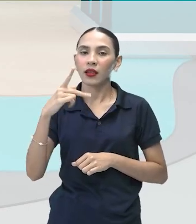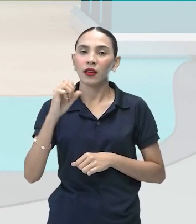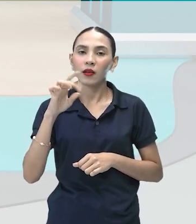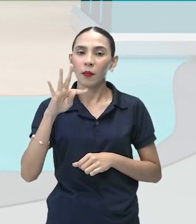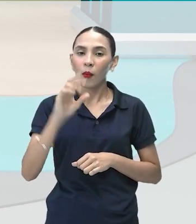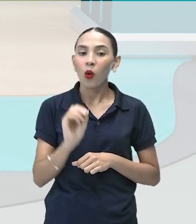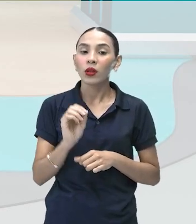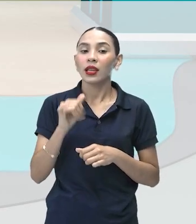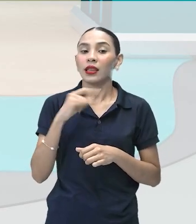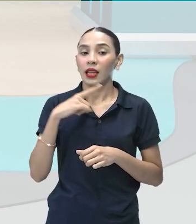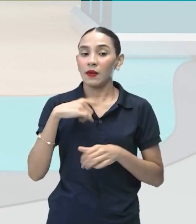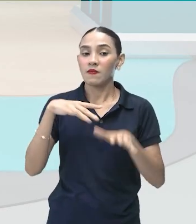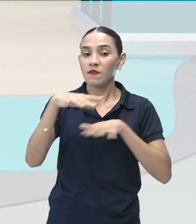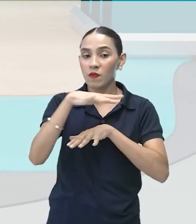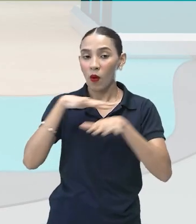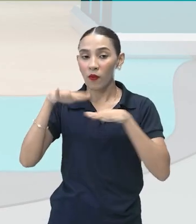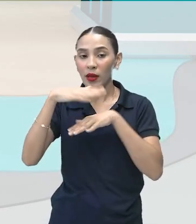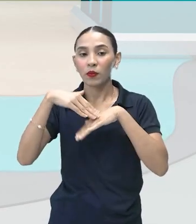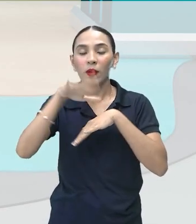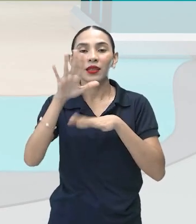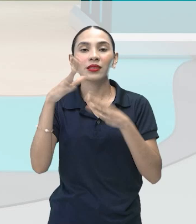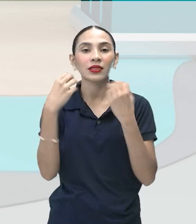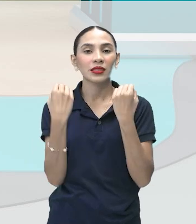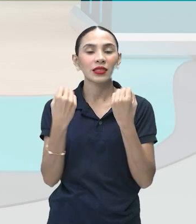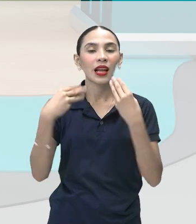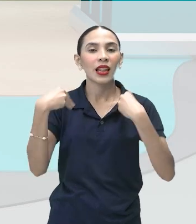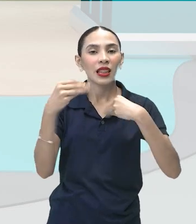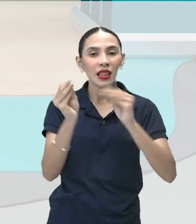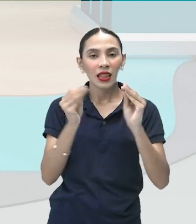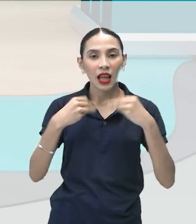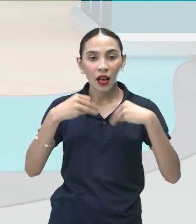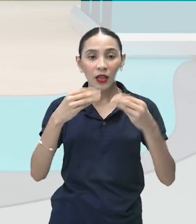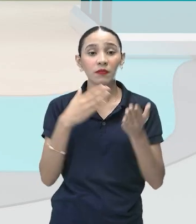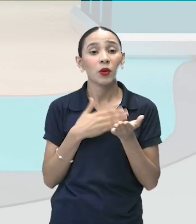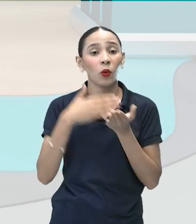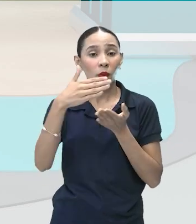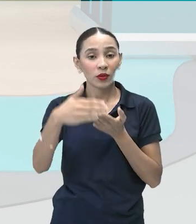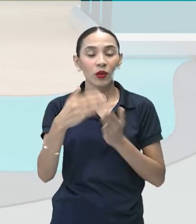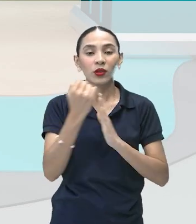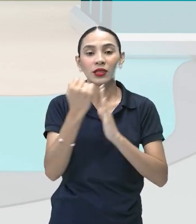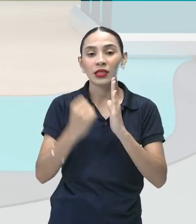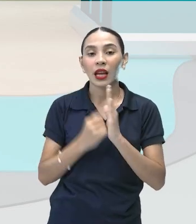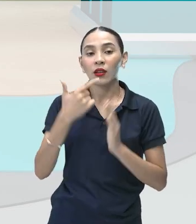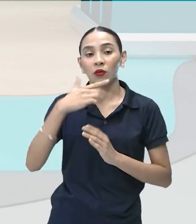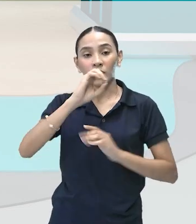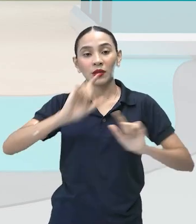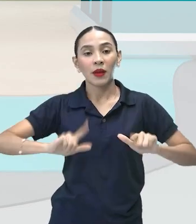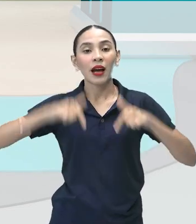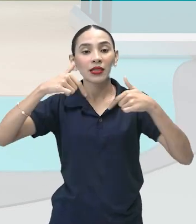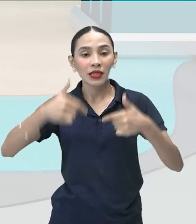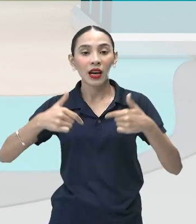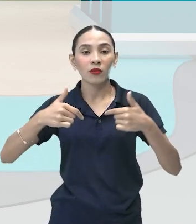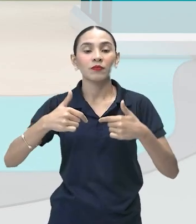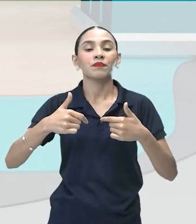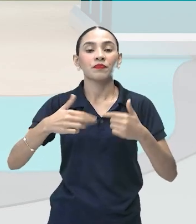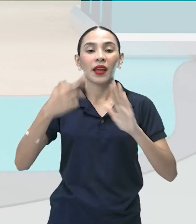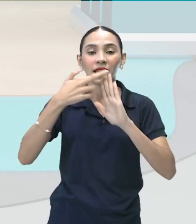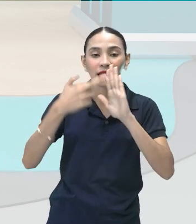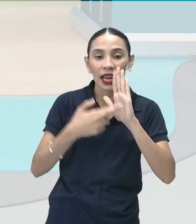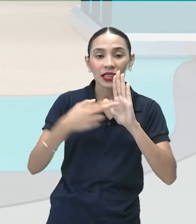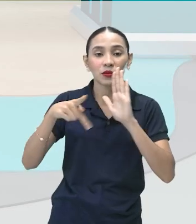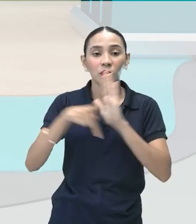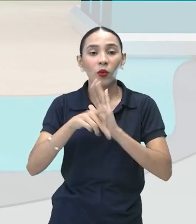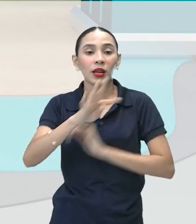leve. Então, a dança moderna surgiu no início do século XX como uma reação às rígidas técnicas do